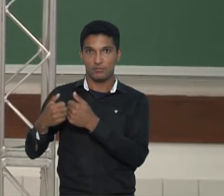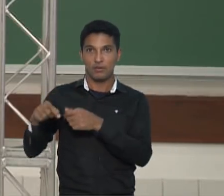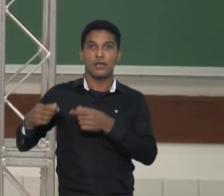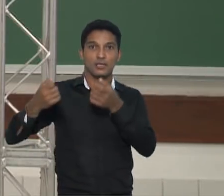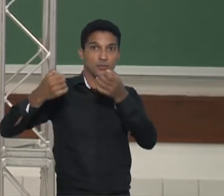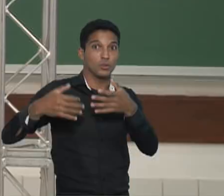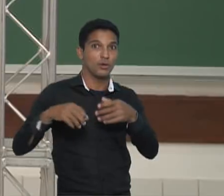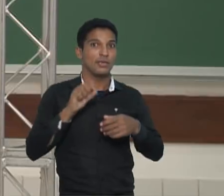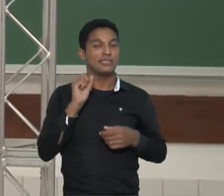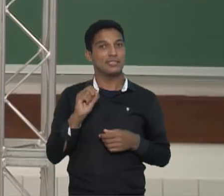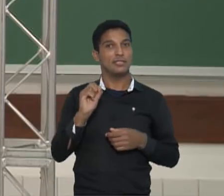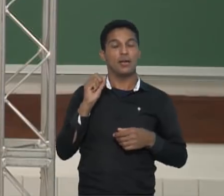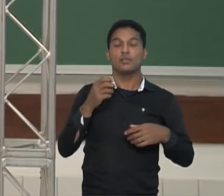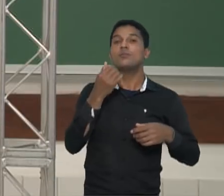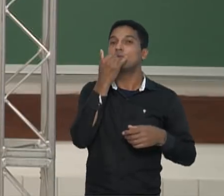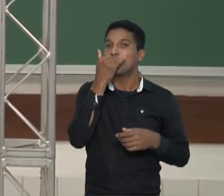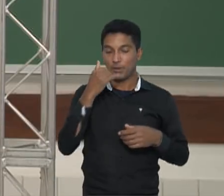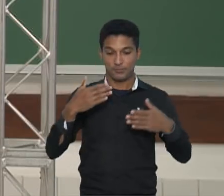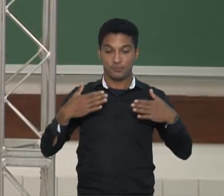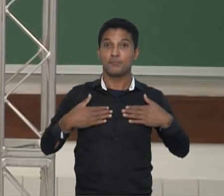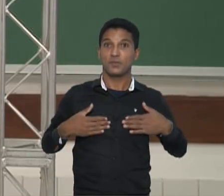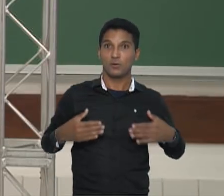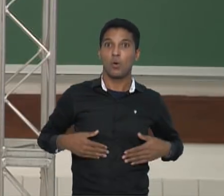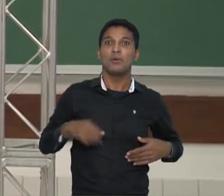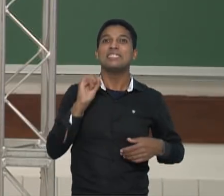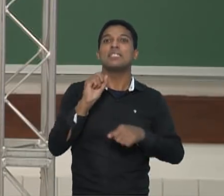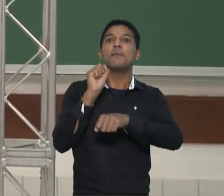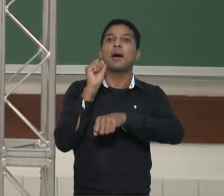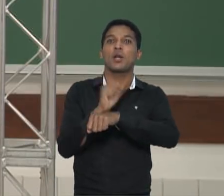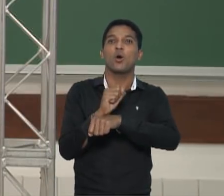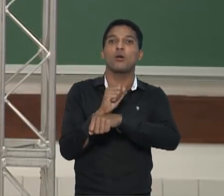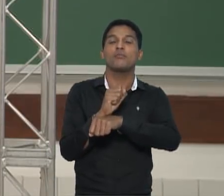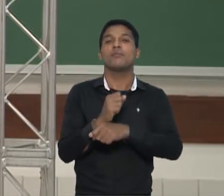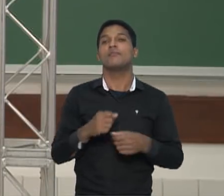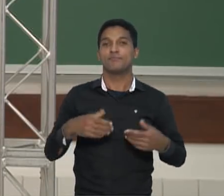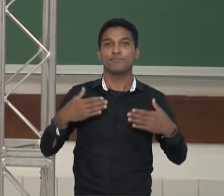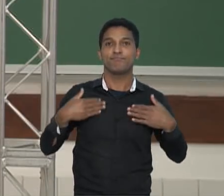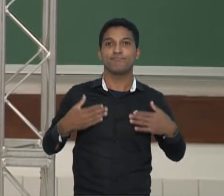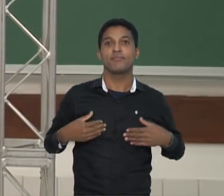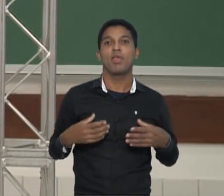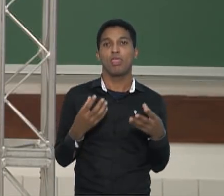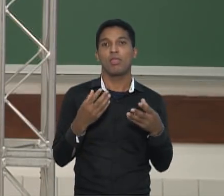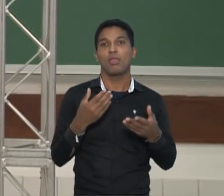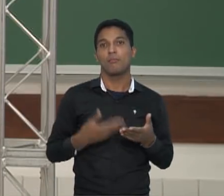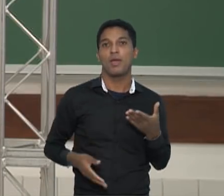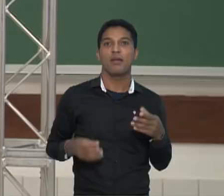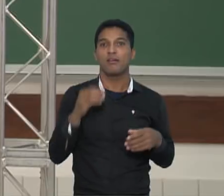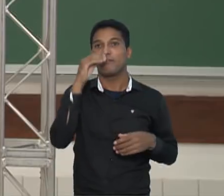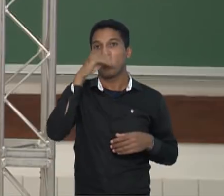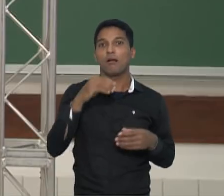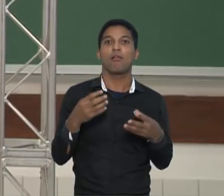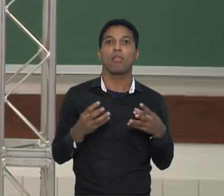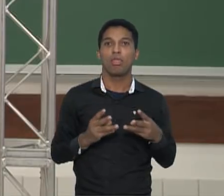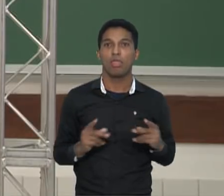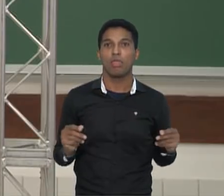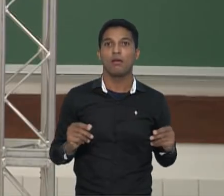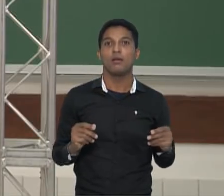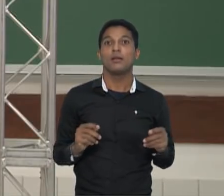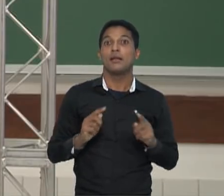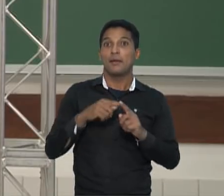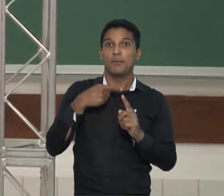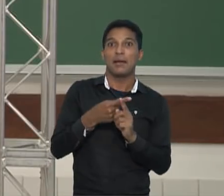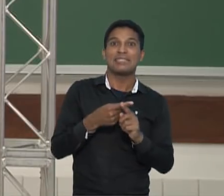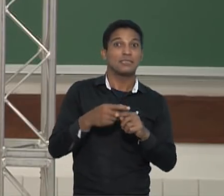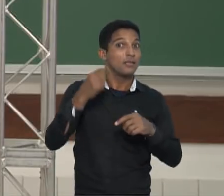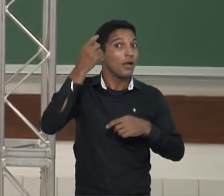escalada, eu vou acabar perdendo, né? Se eu não treino, o benefício físico eu acabo perdendo. Mas o